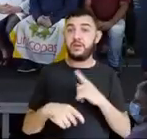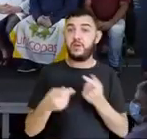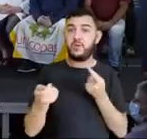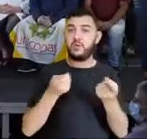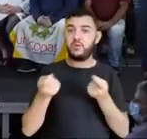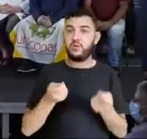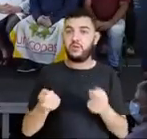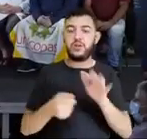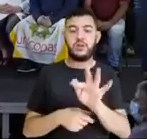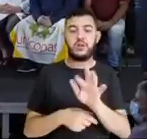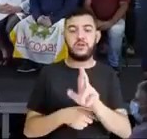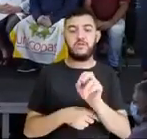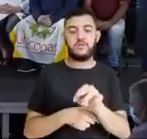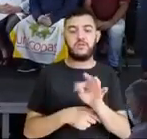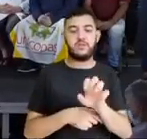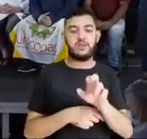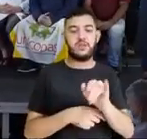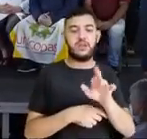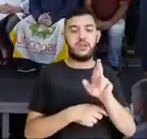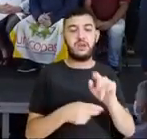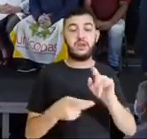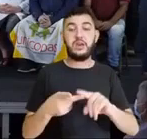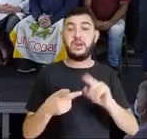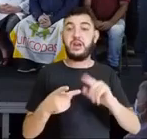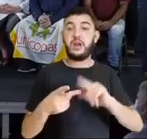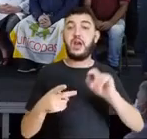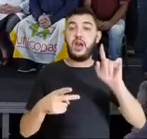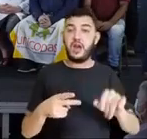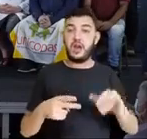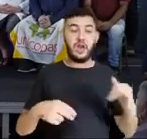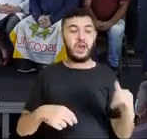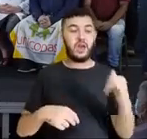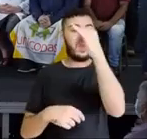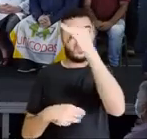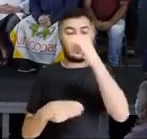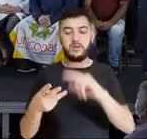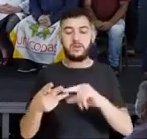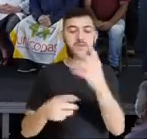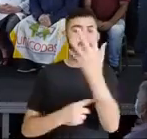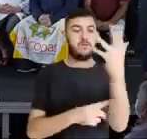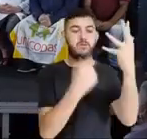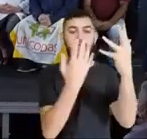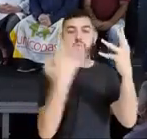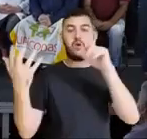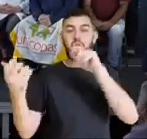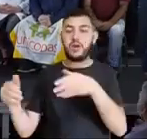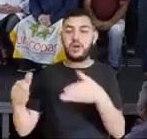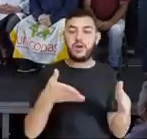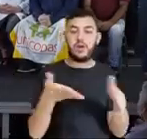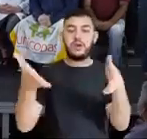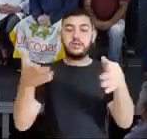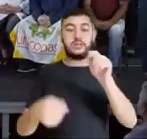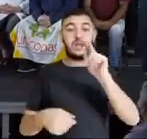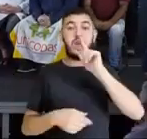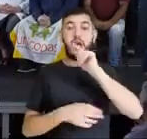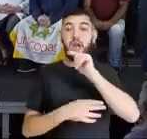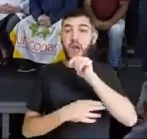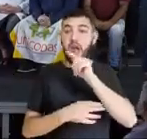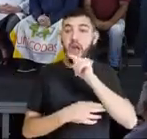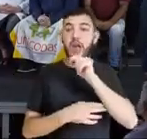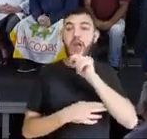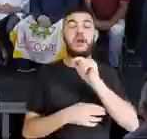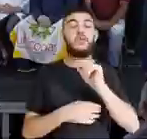espaço aéreo, significa tomar conta da sua floresta, significa tomar conta da sua água, significa melhorar a vida do